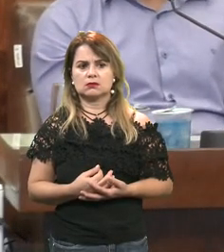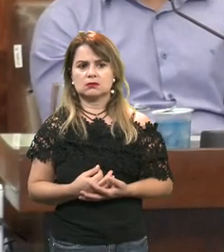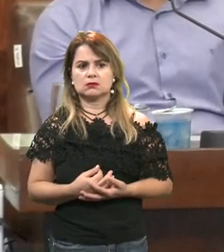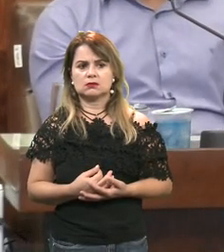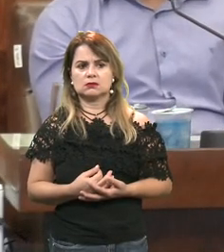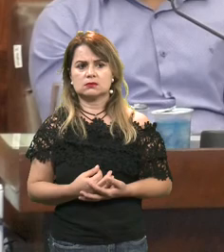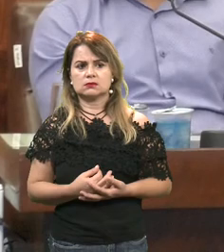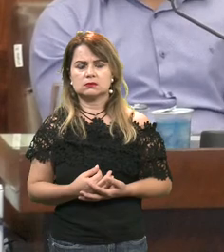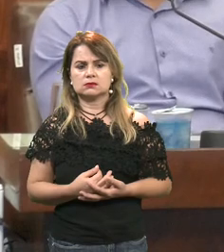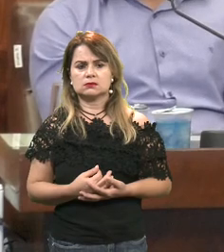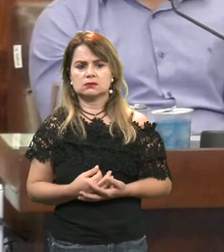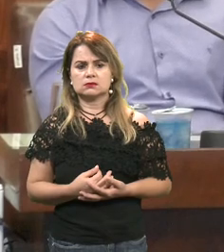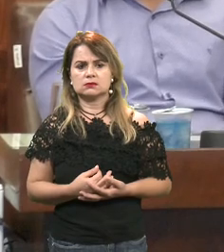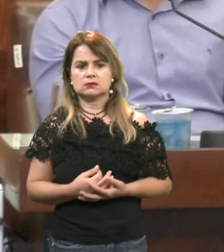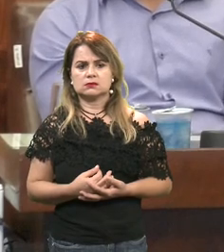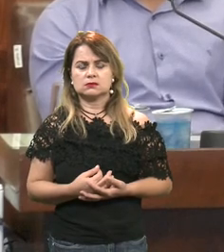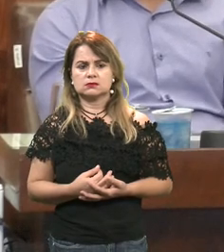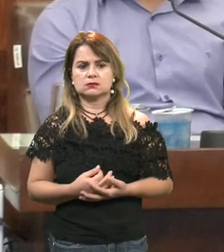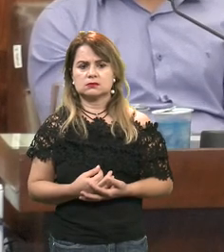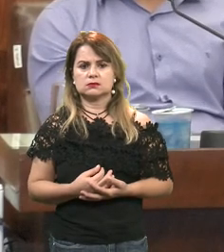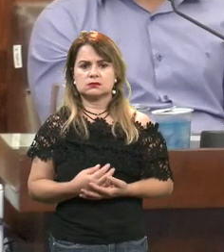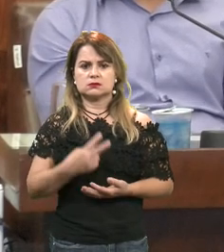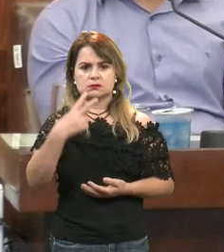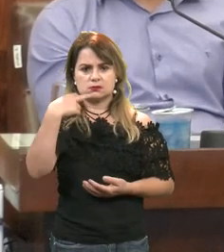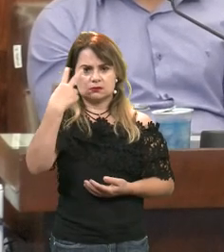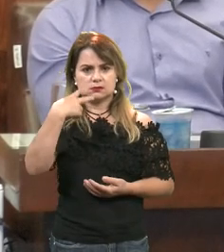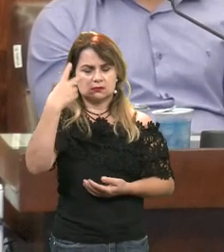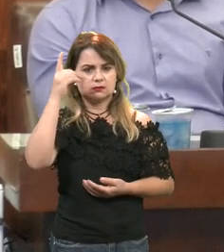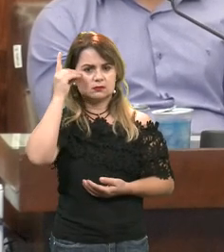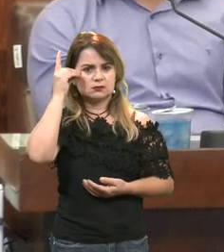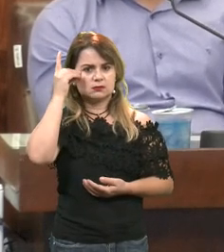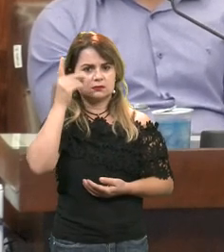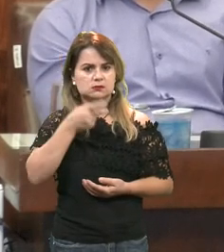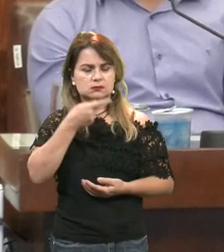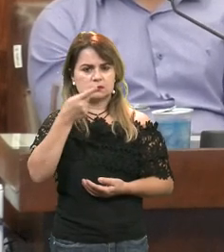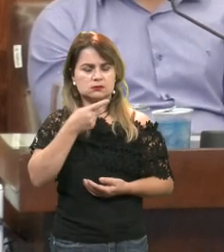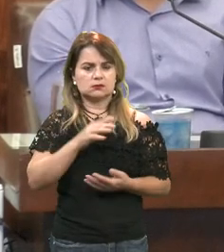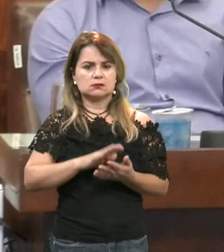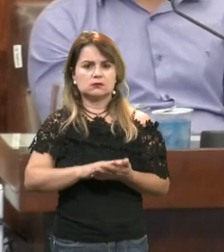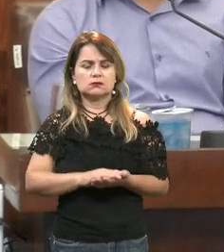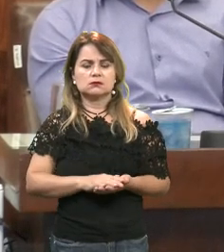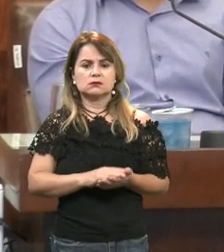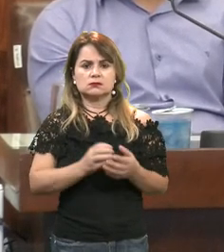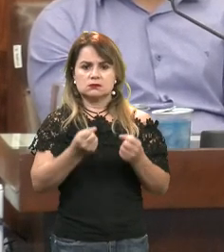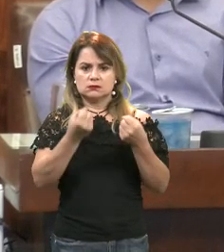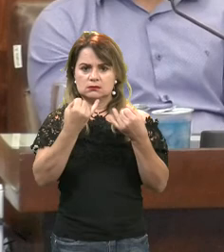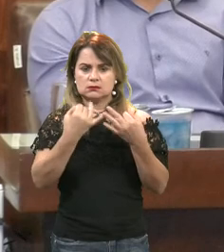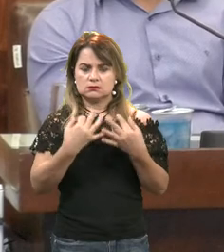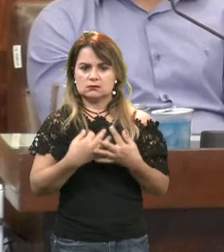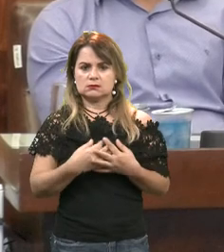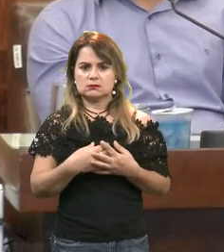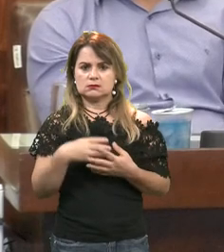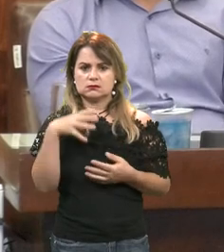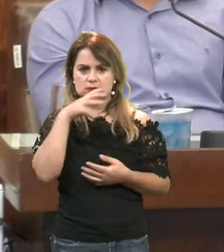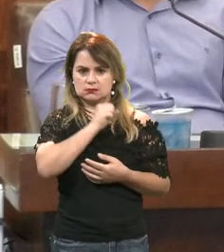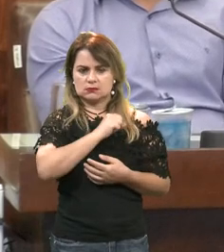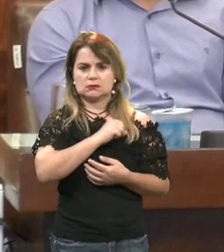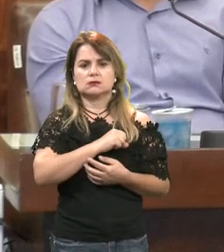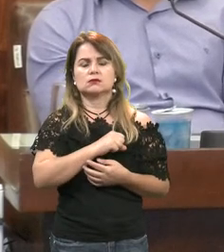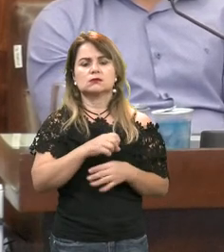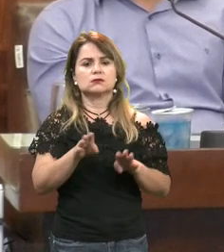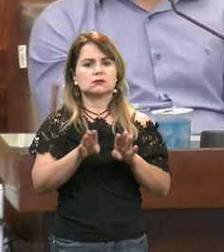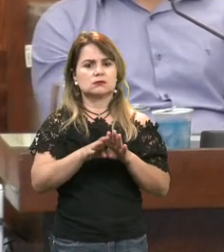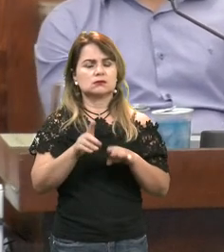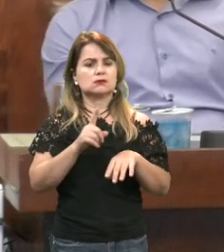Pela ordem, senhor presidente. A palavra, vereador Danilo. Presidente, eu vou ser breve também, objetivo, por conta do